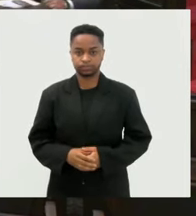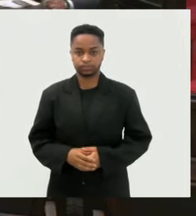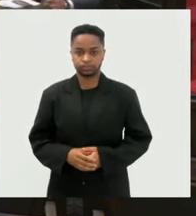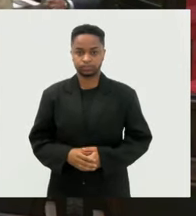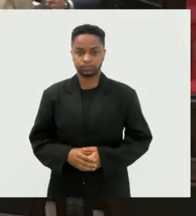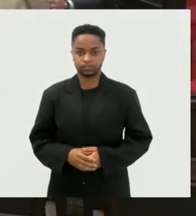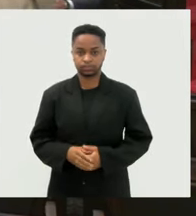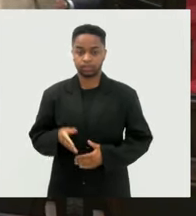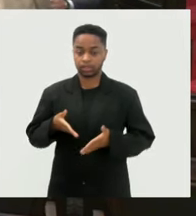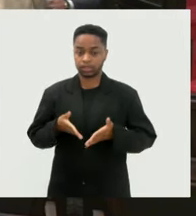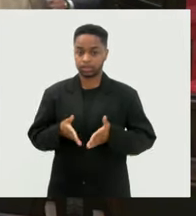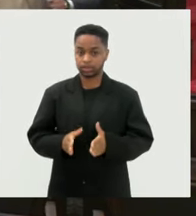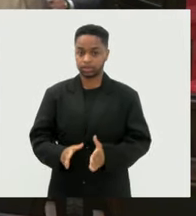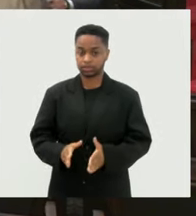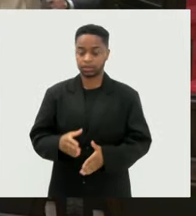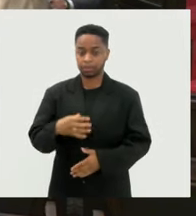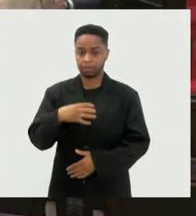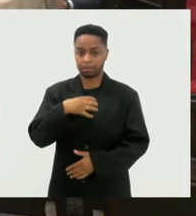baiana de coração,